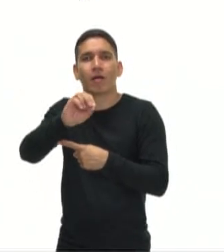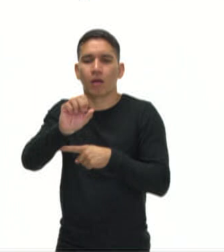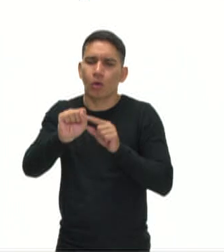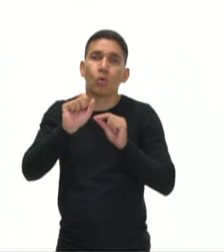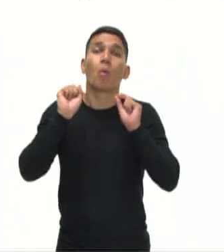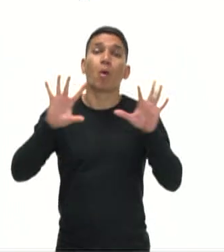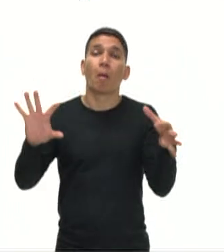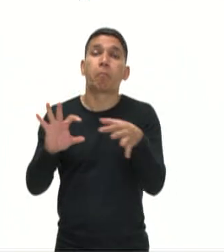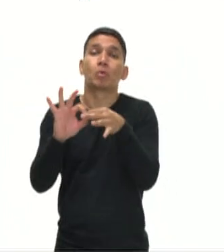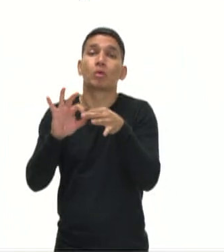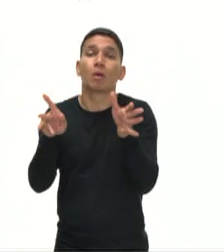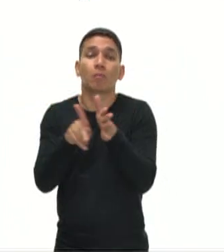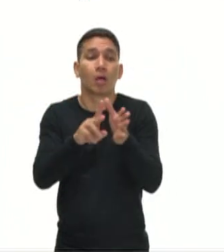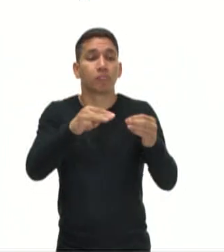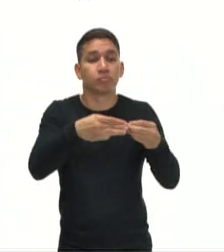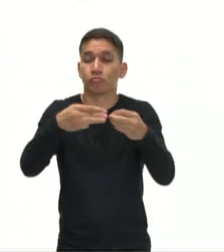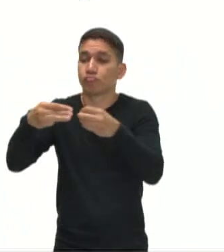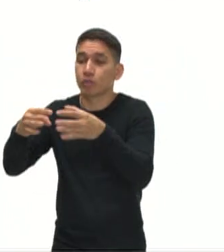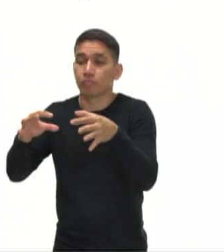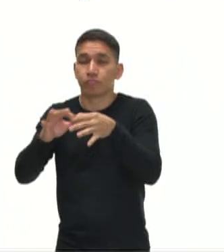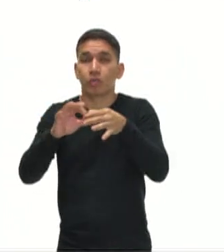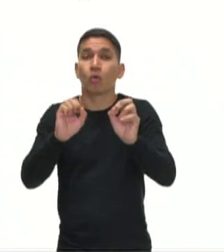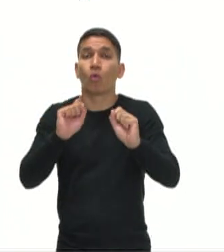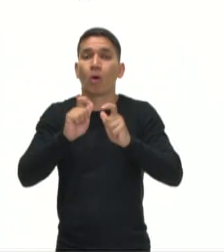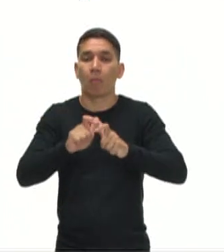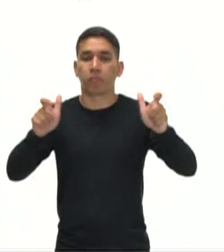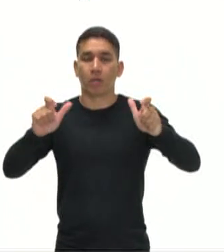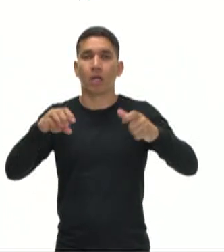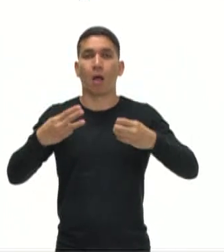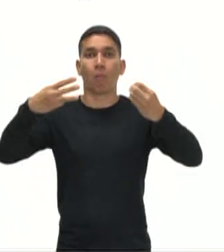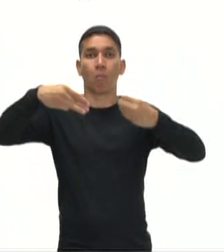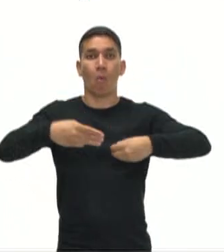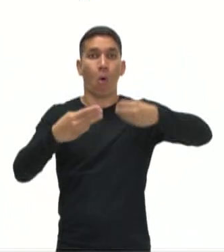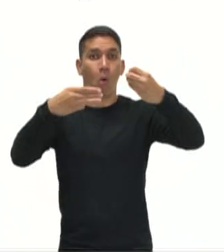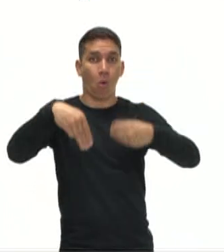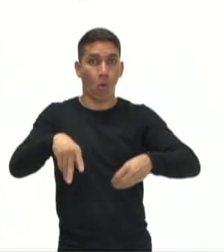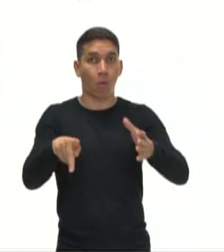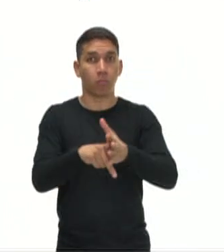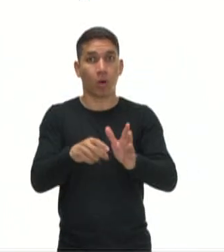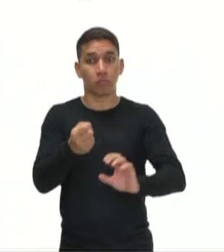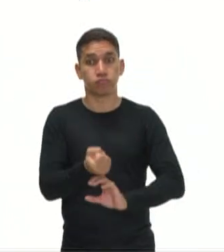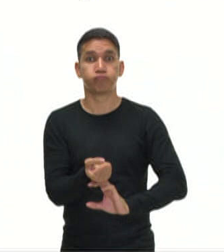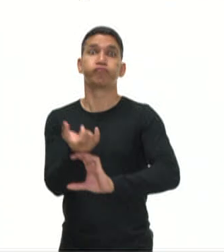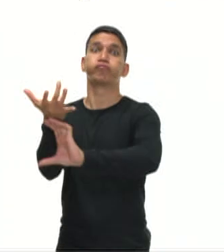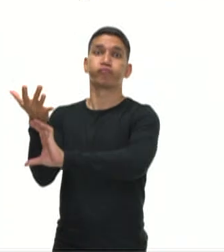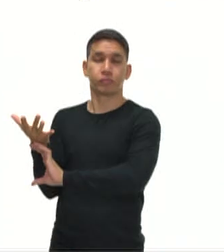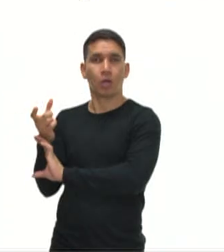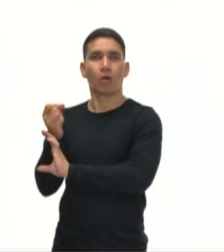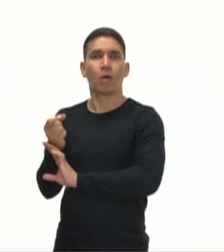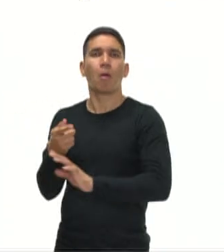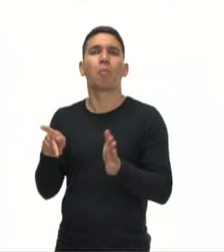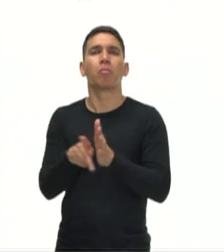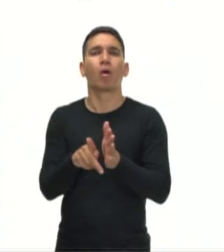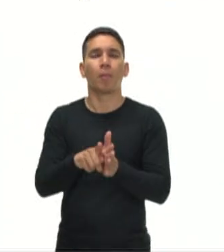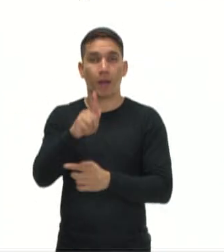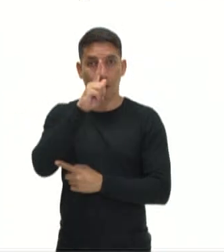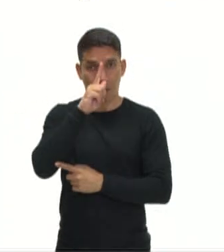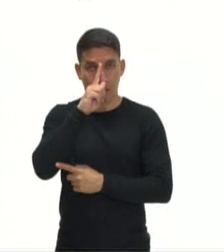ligar-se entre si, dando origem a macromoléculas denominadas de polímeros, do grego